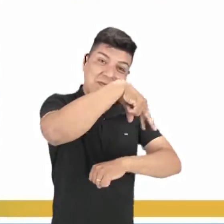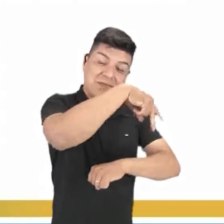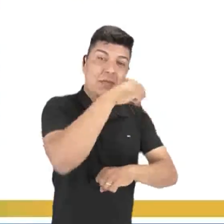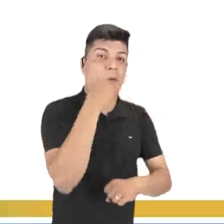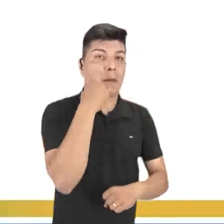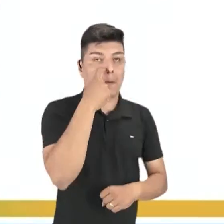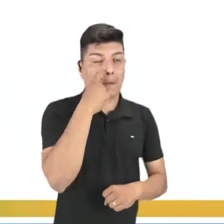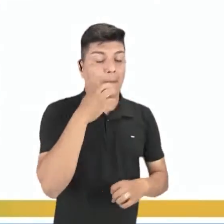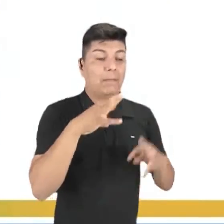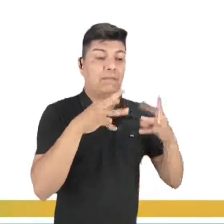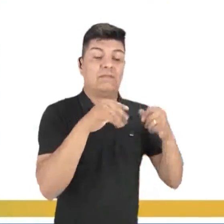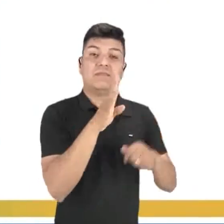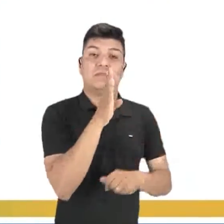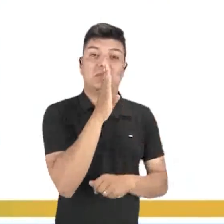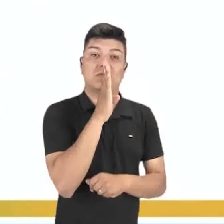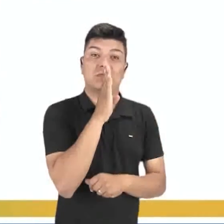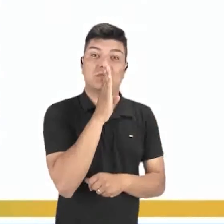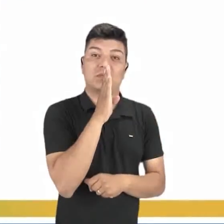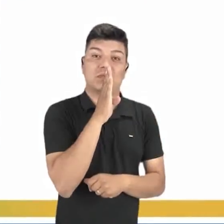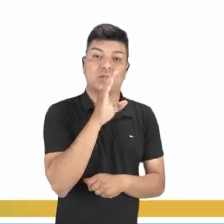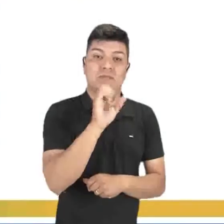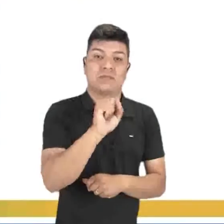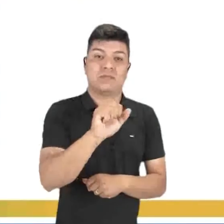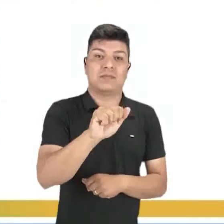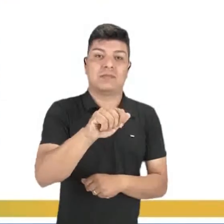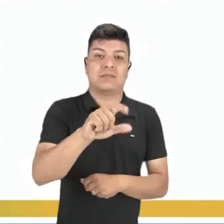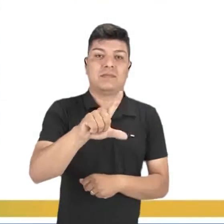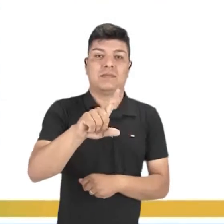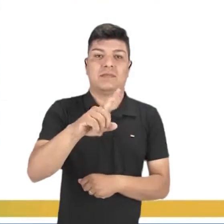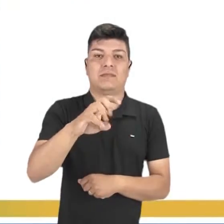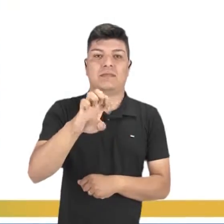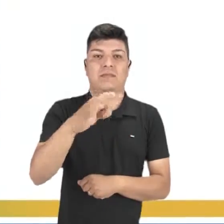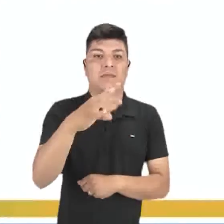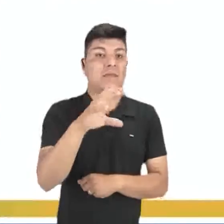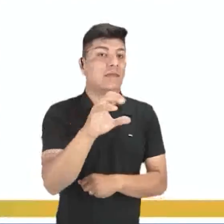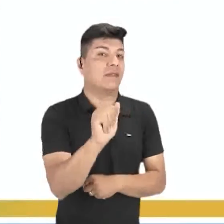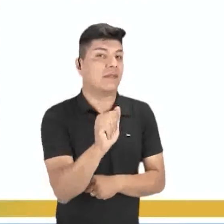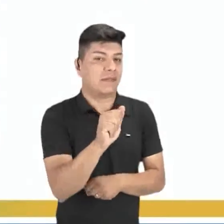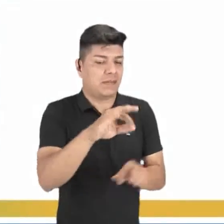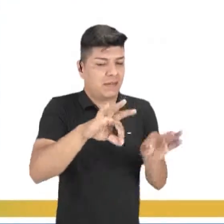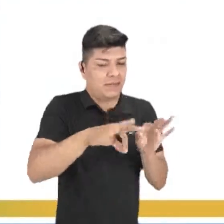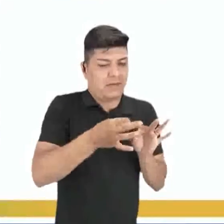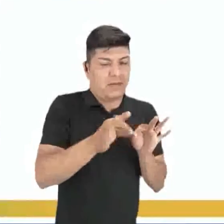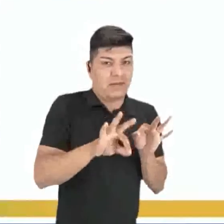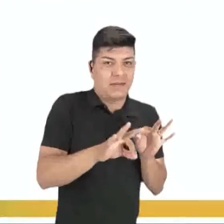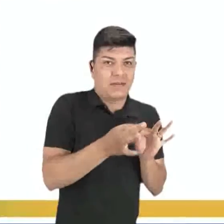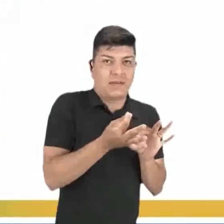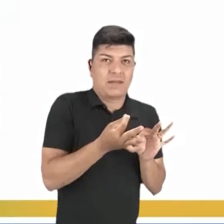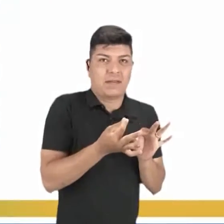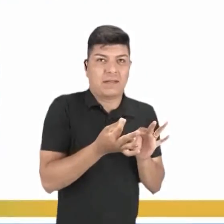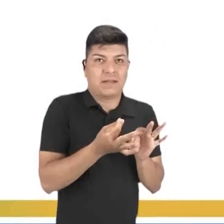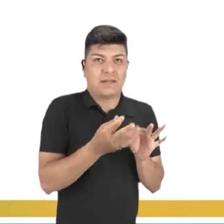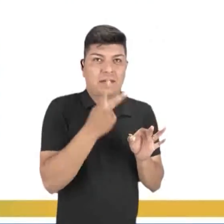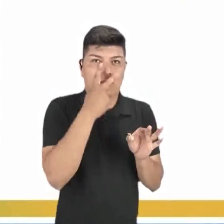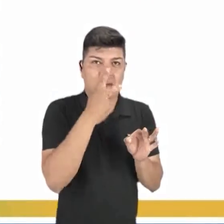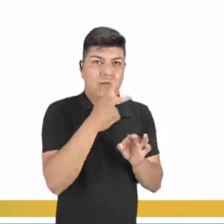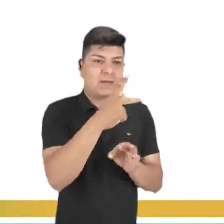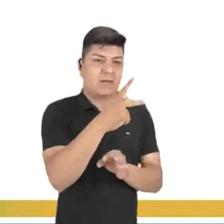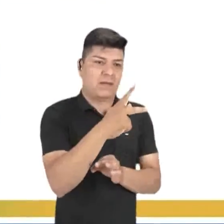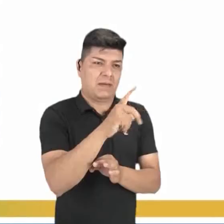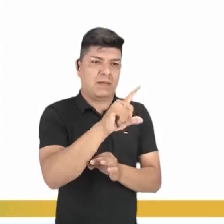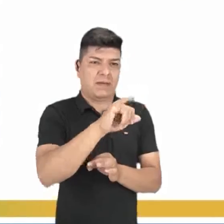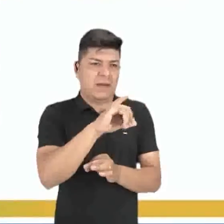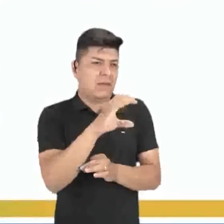era tudo silêncio na saleta de costura. Não se ouvia mais que o plique, plique,